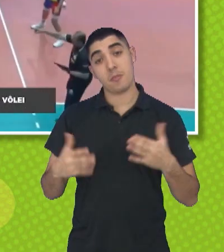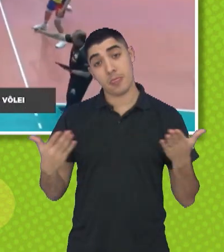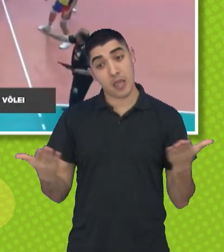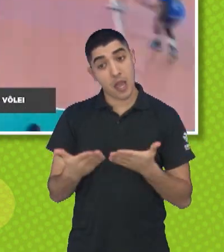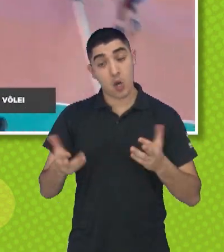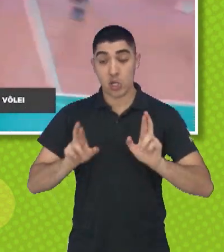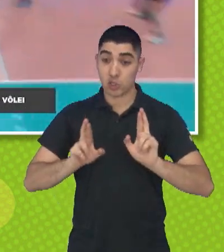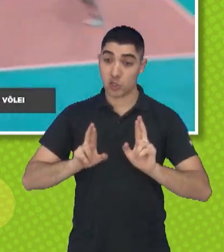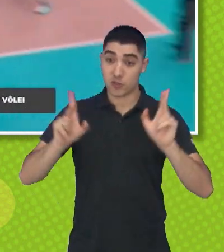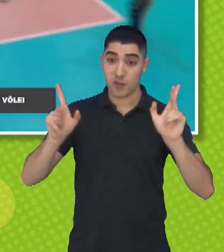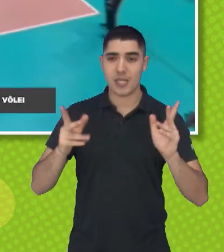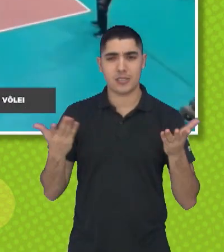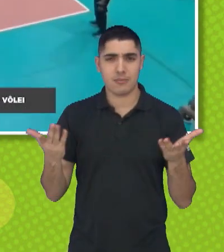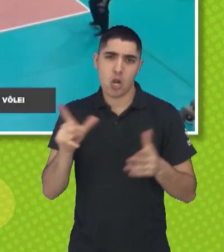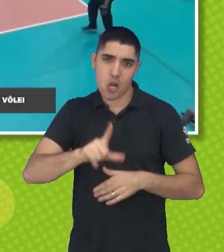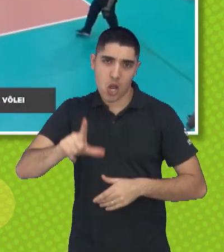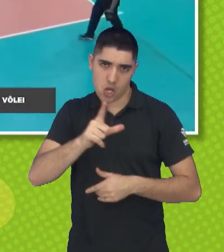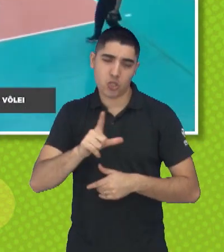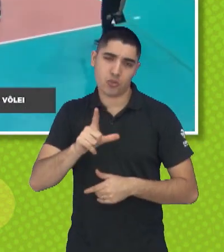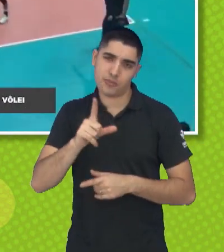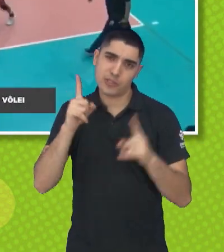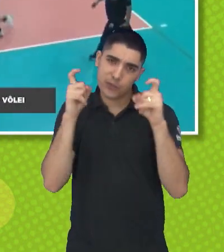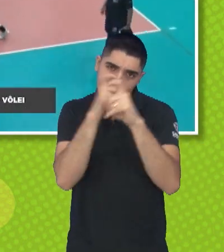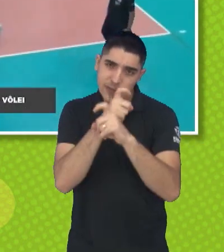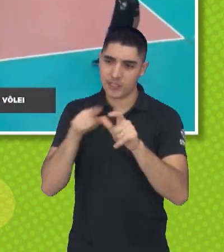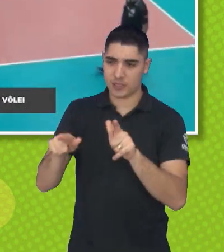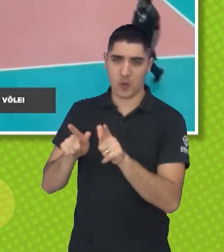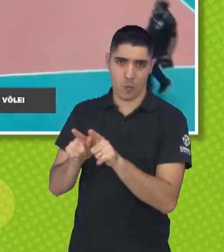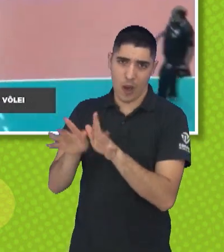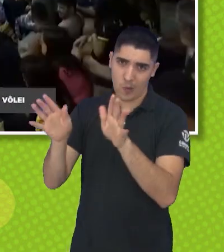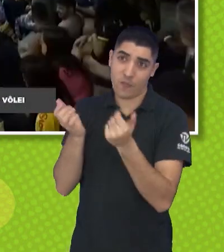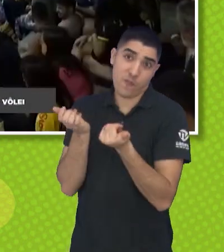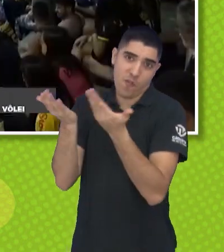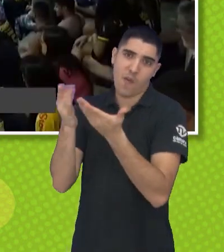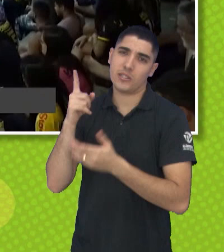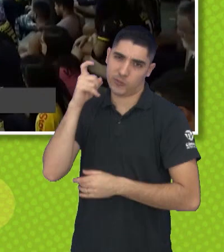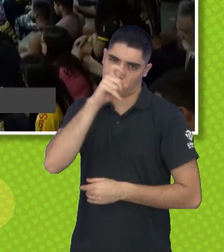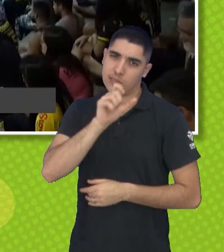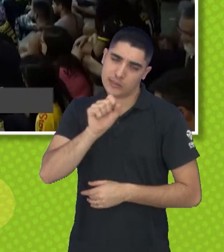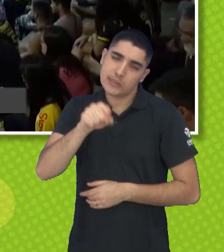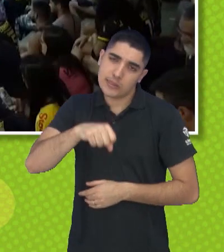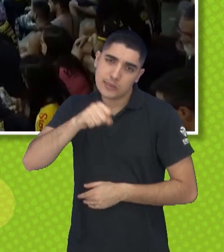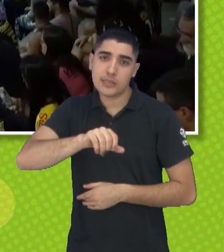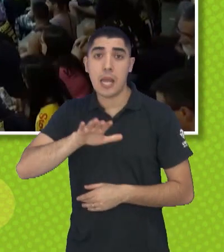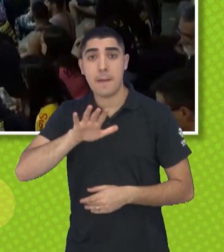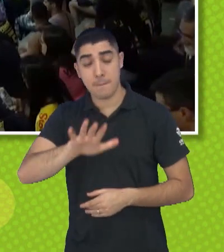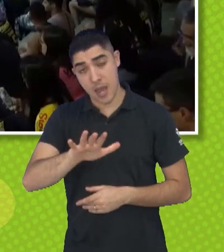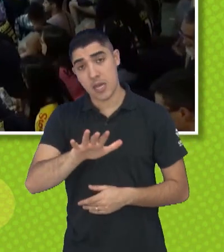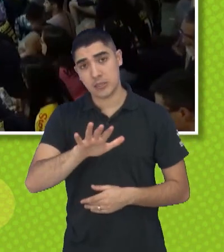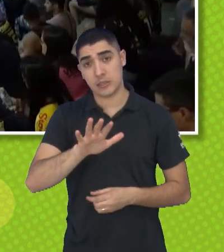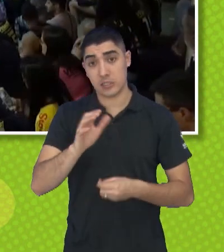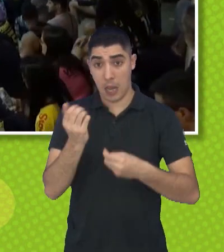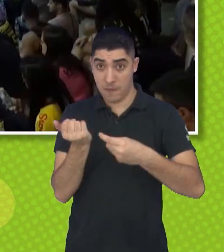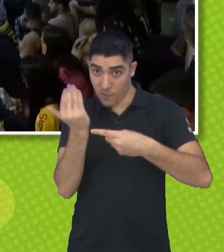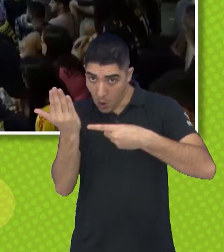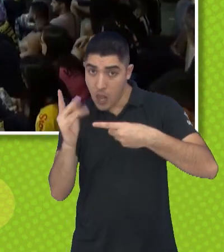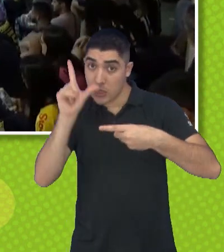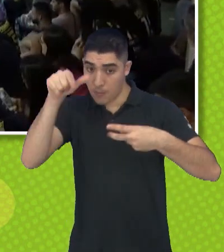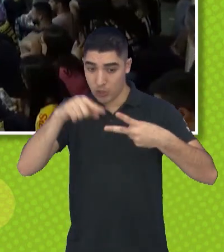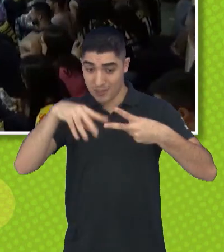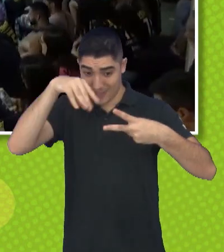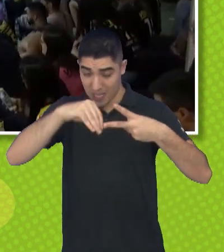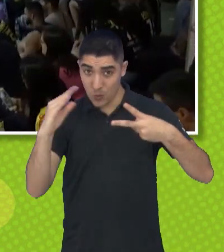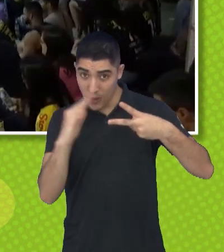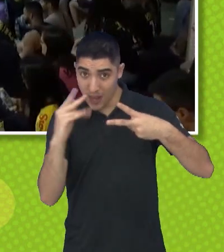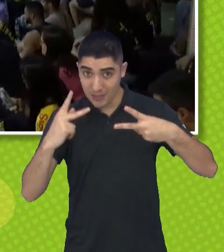outro. Lógico, hoje o jogo é muito difícil contra o Guarulhos, mas trazendo para São José dos Campos também